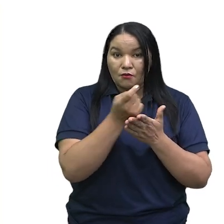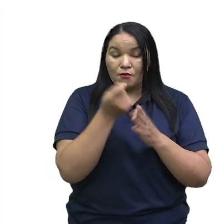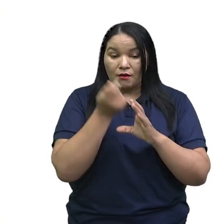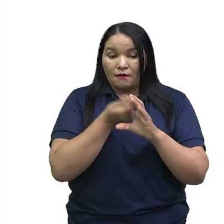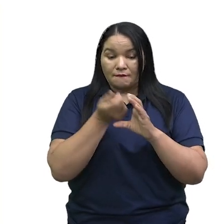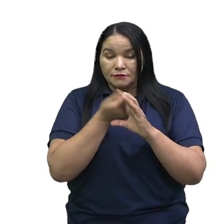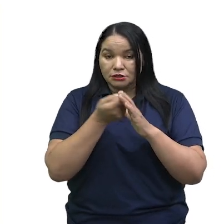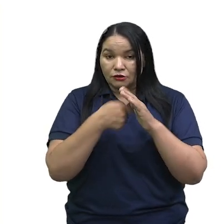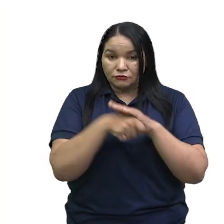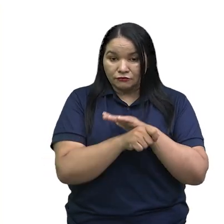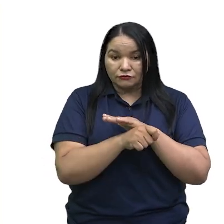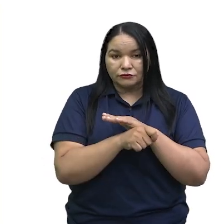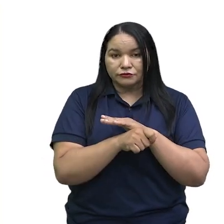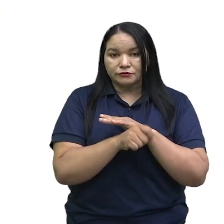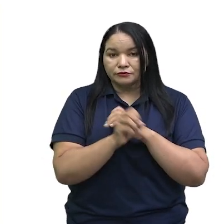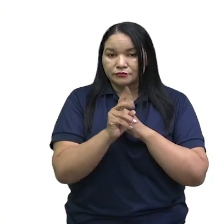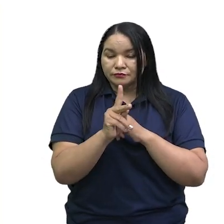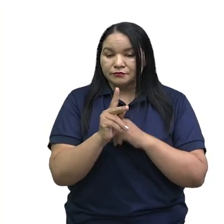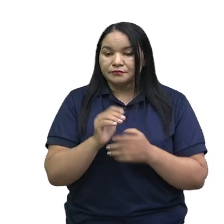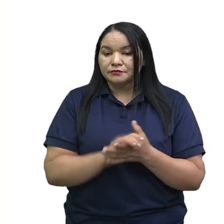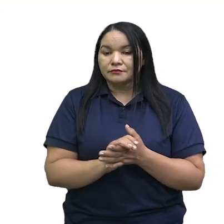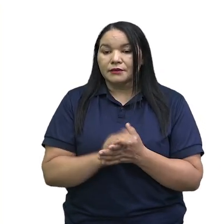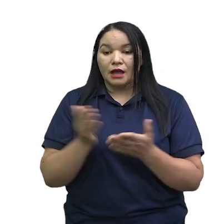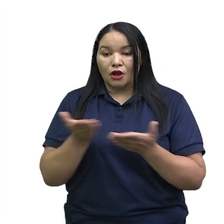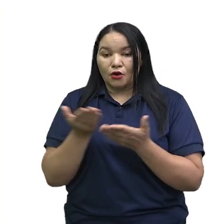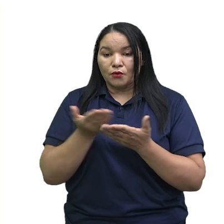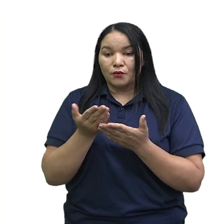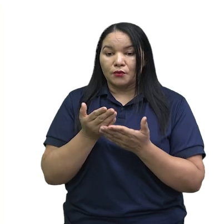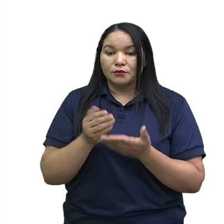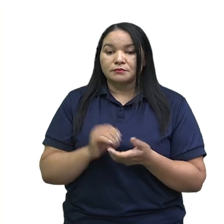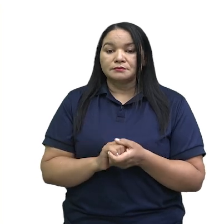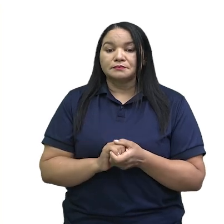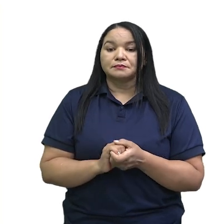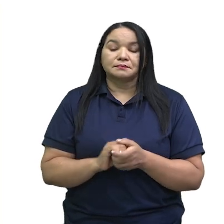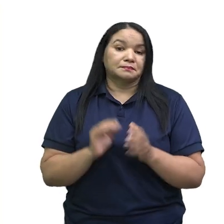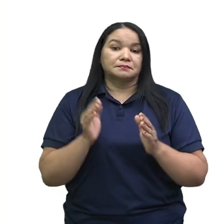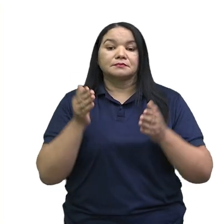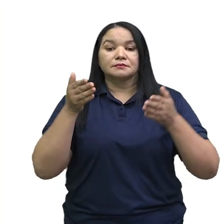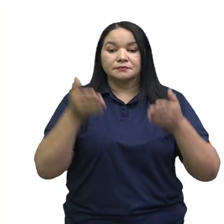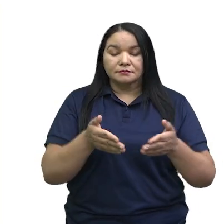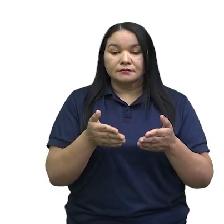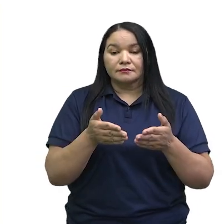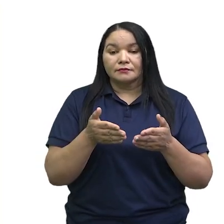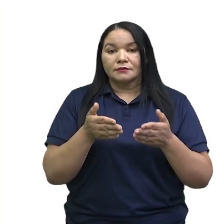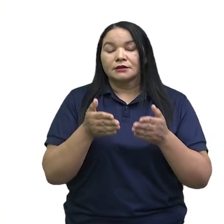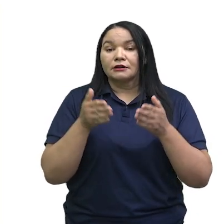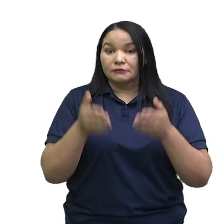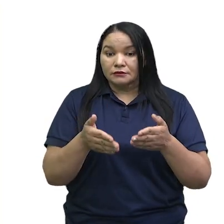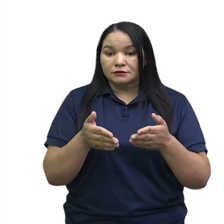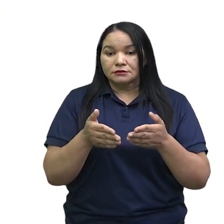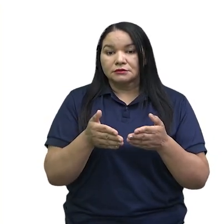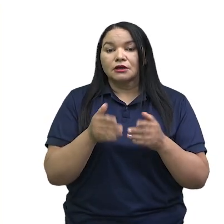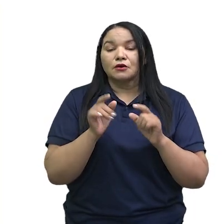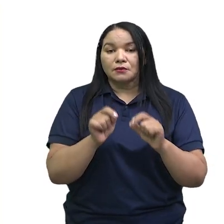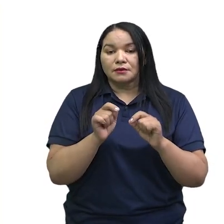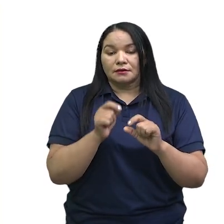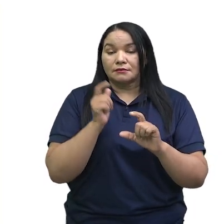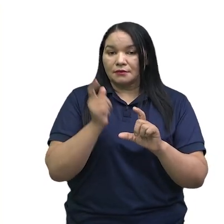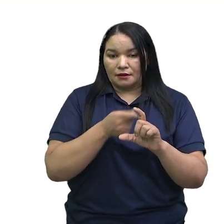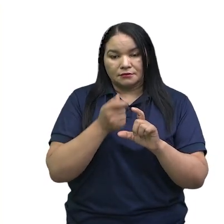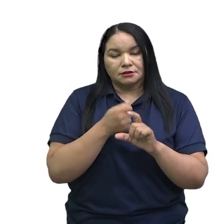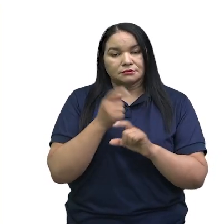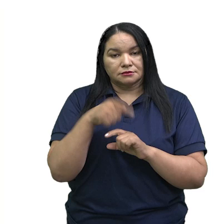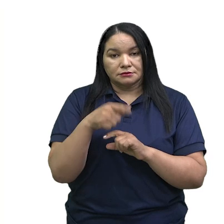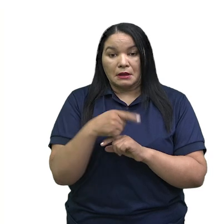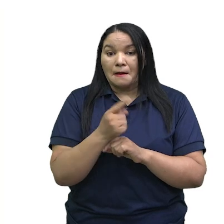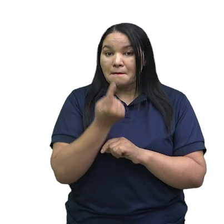ao capital inicial. E aqui, especificamente nesse exemplo, o capital inicial trabalhado